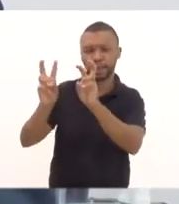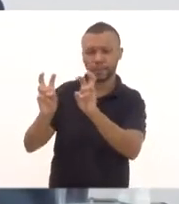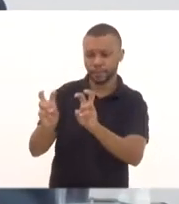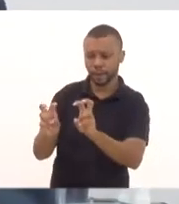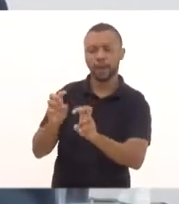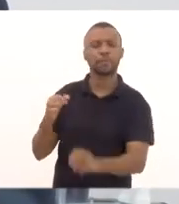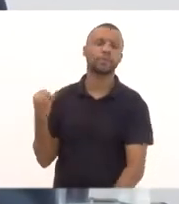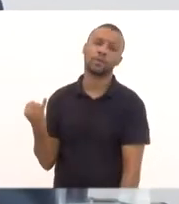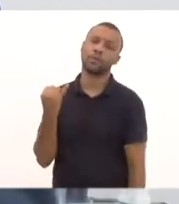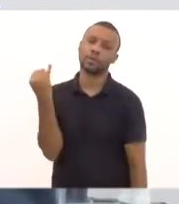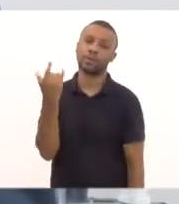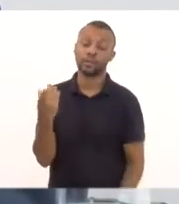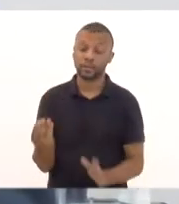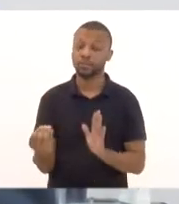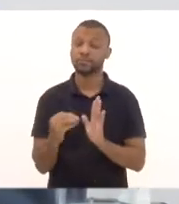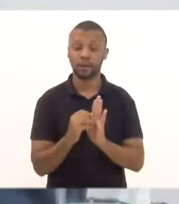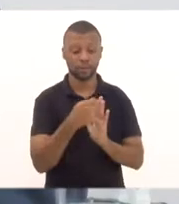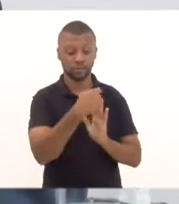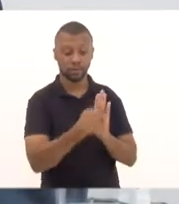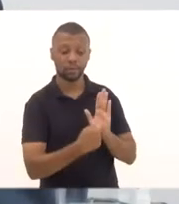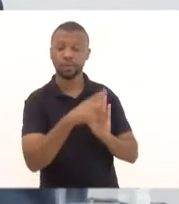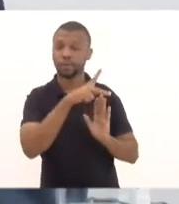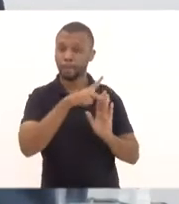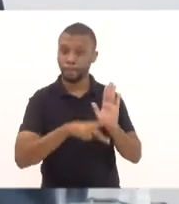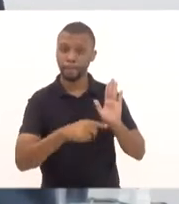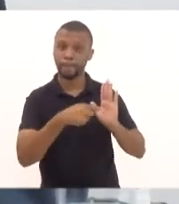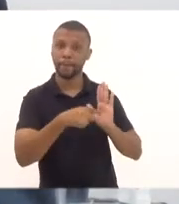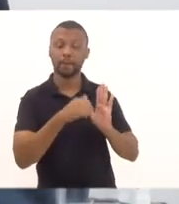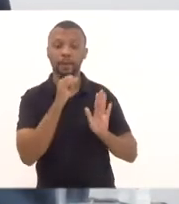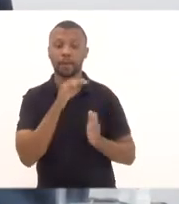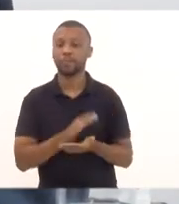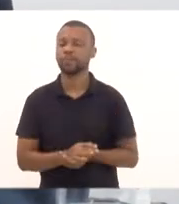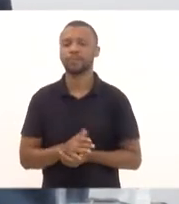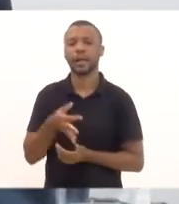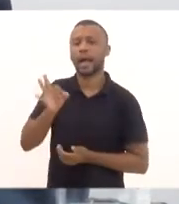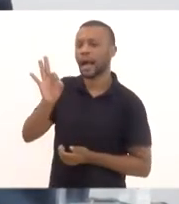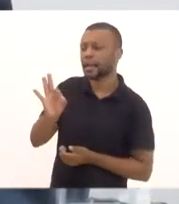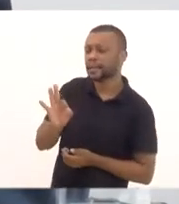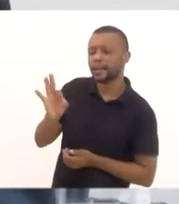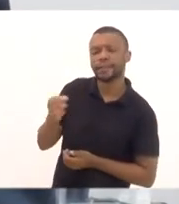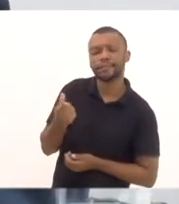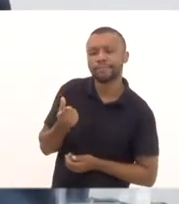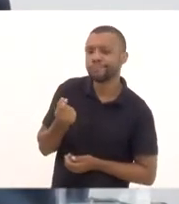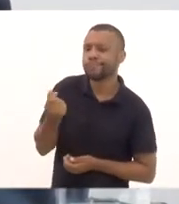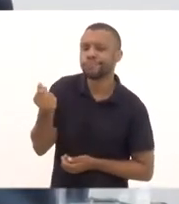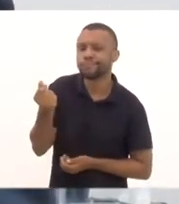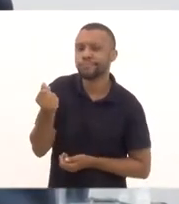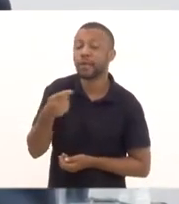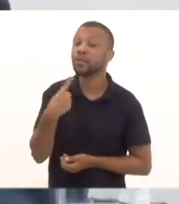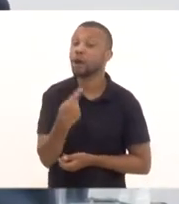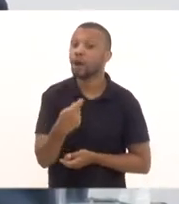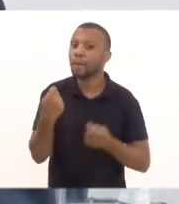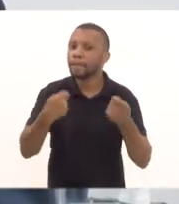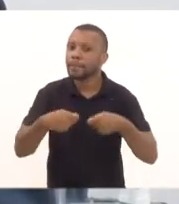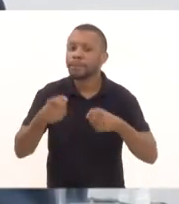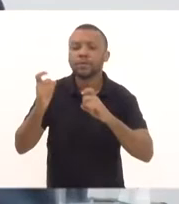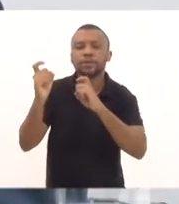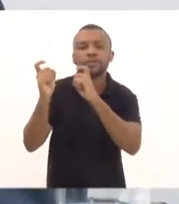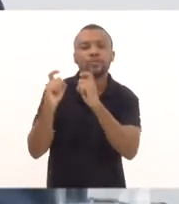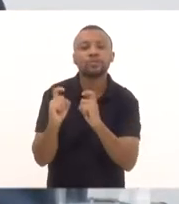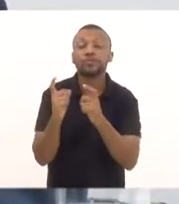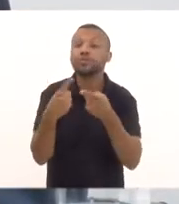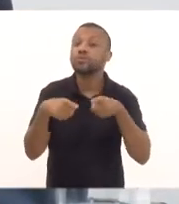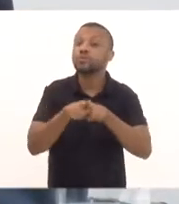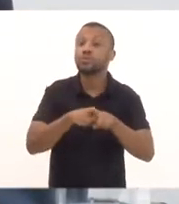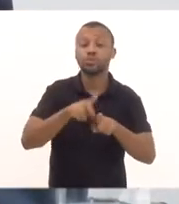você que está aqui no plano né Por exemplo em relação a tarifação né a gente precisa discutir com as autoridades